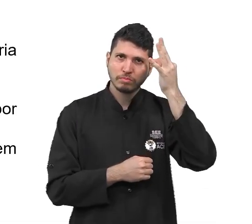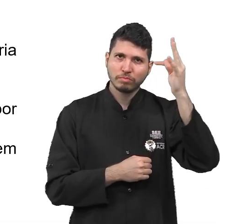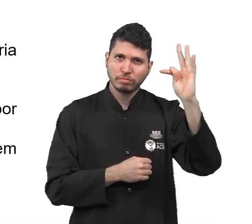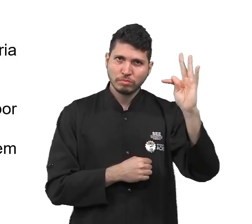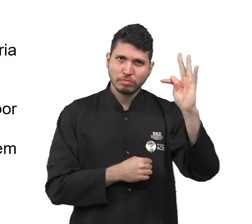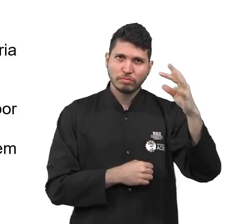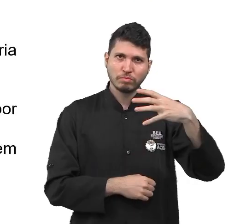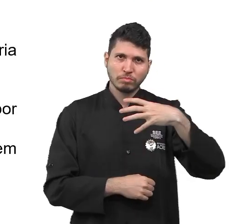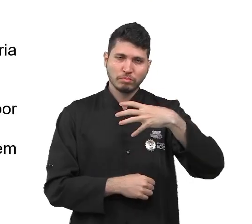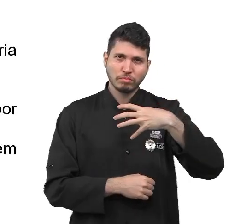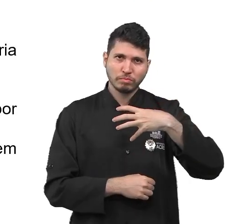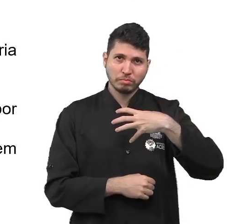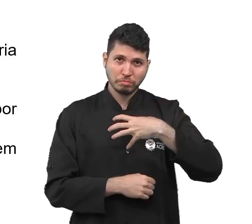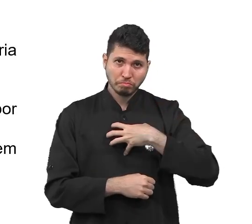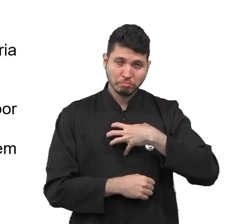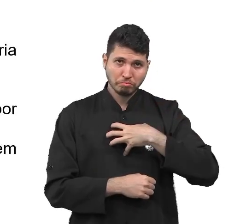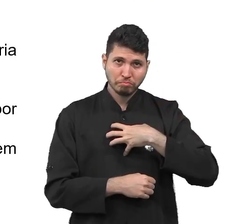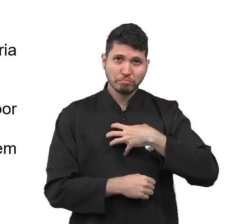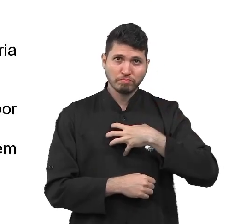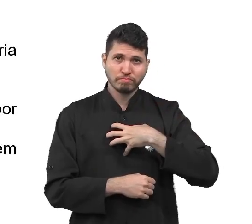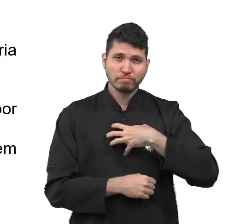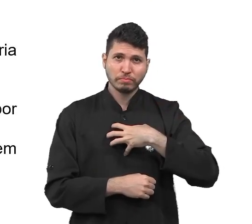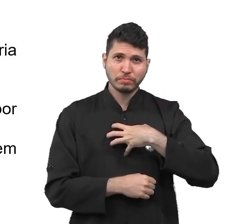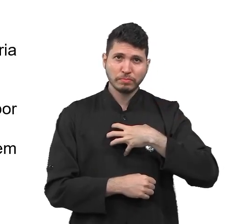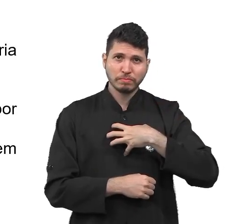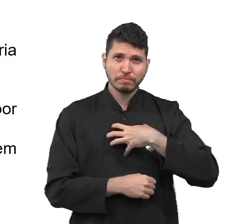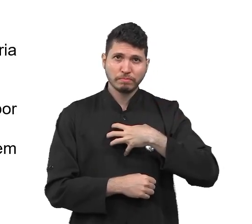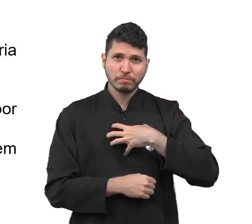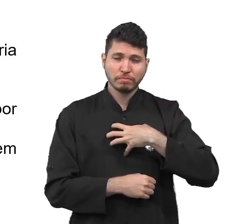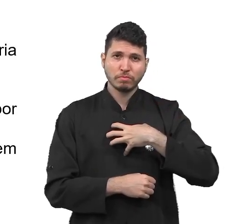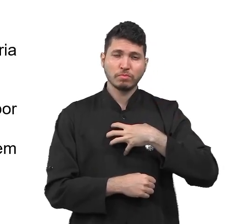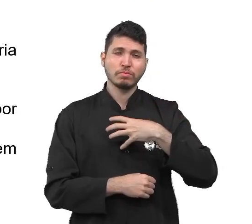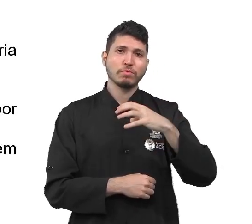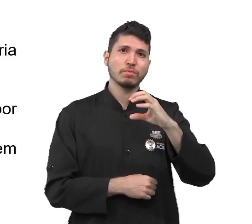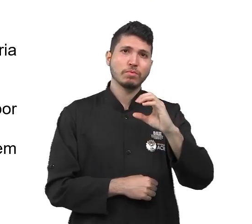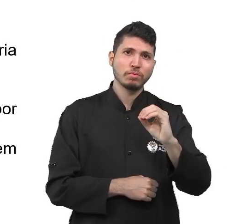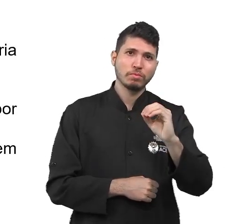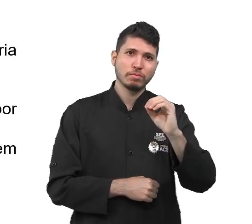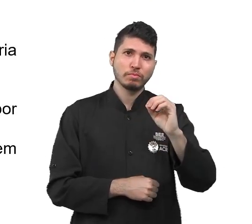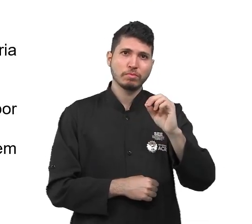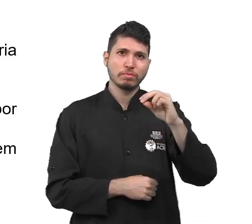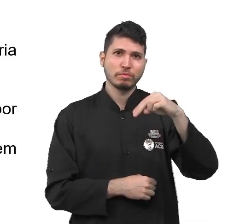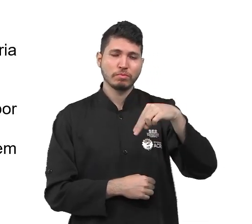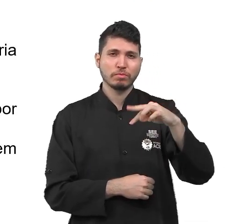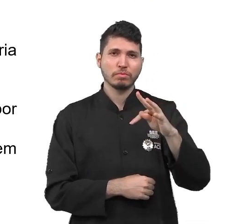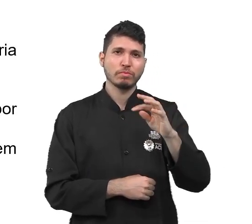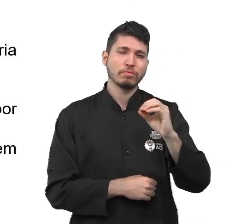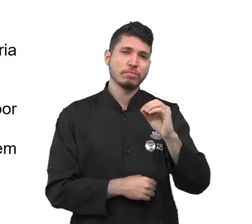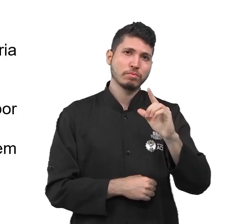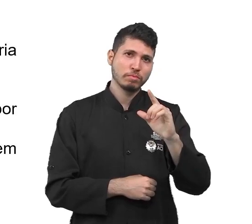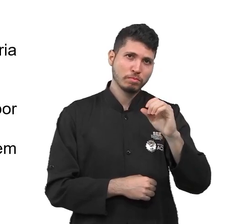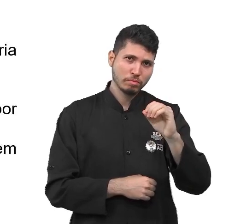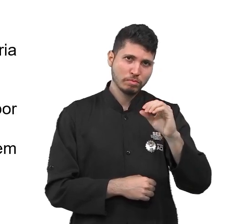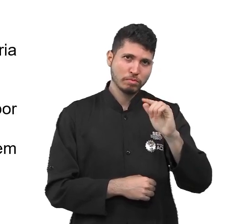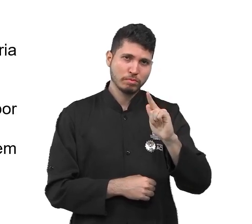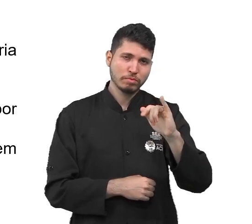ontológicas ou metafísicas, e éticas das práticas científicas.